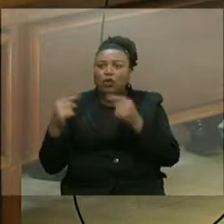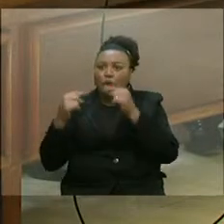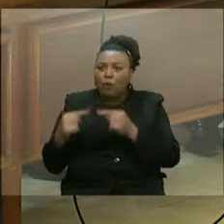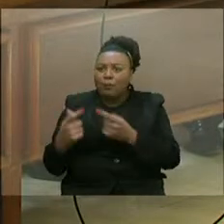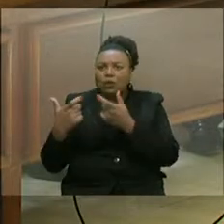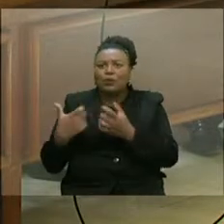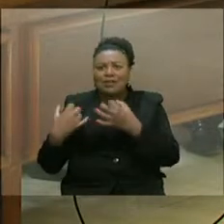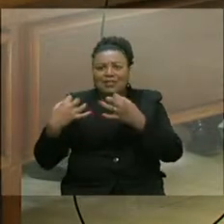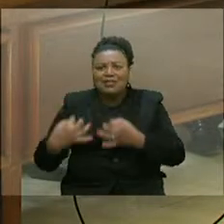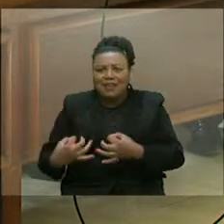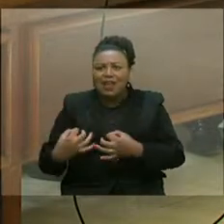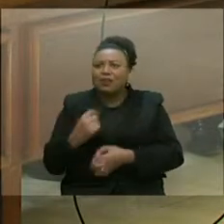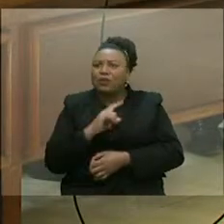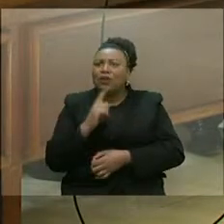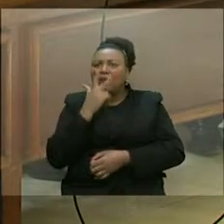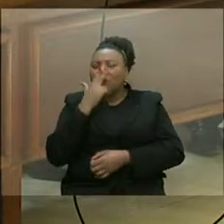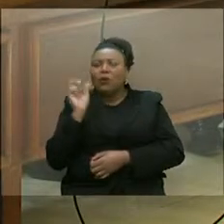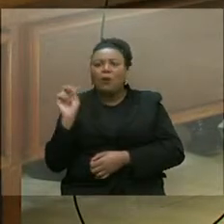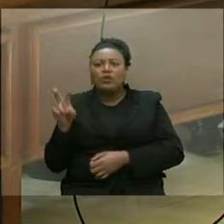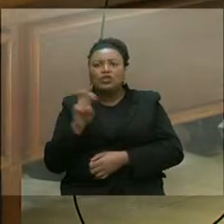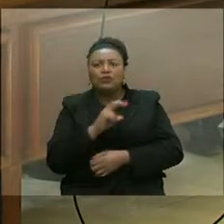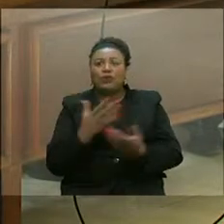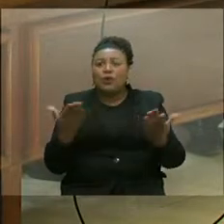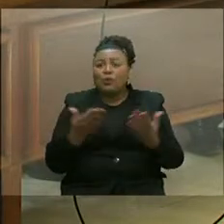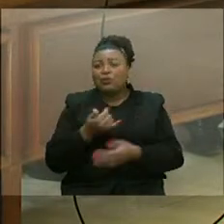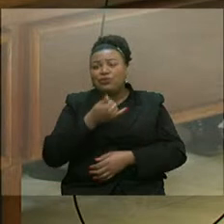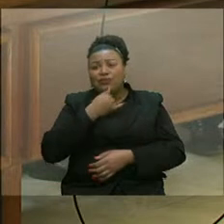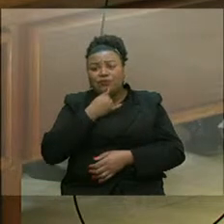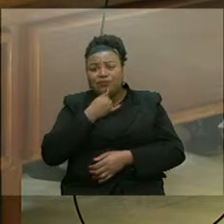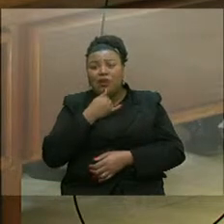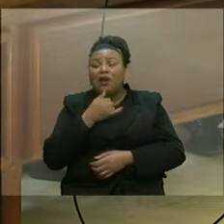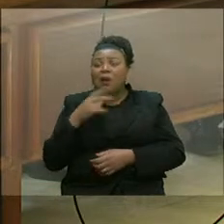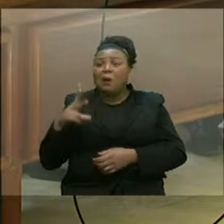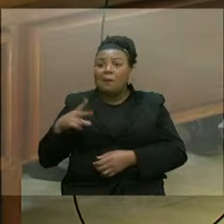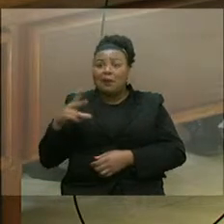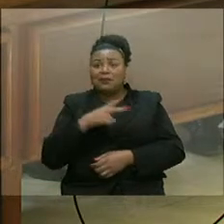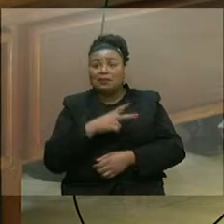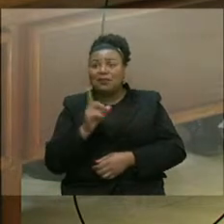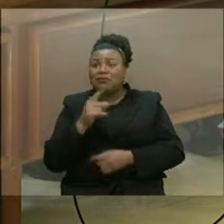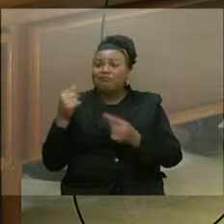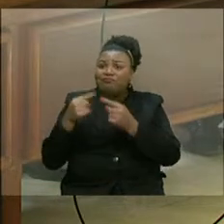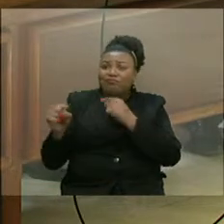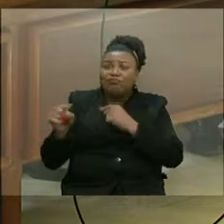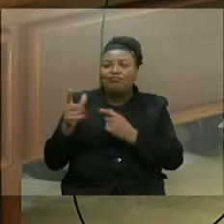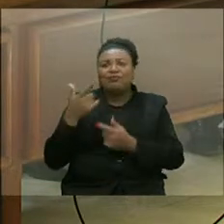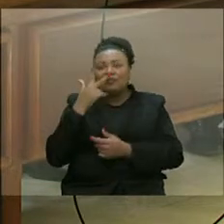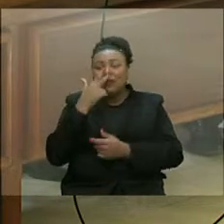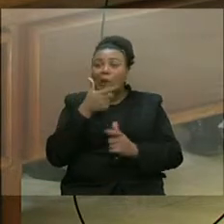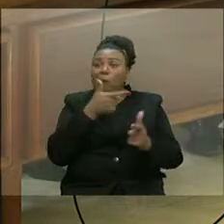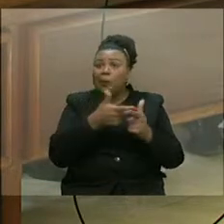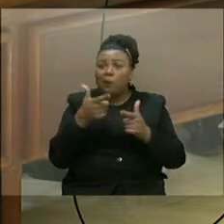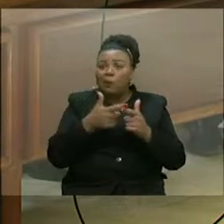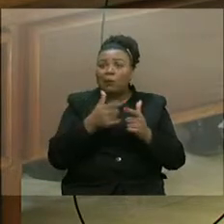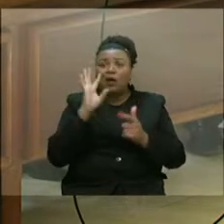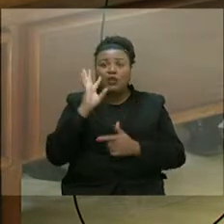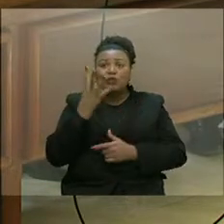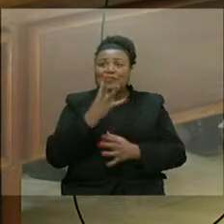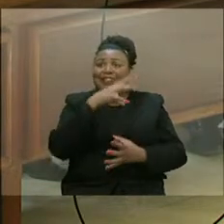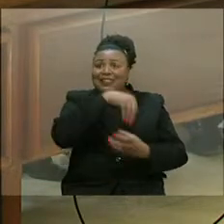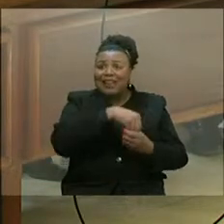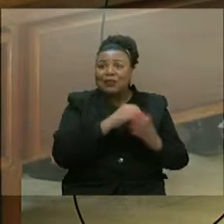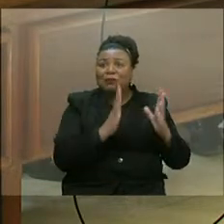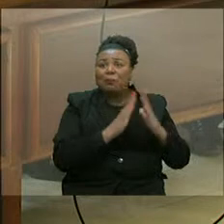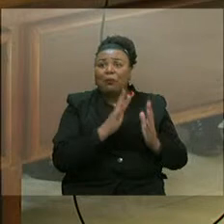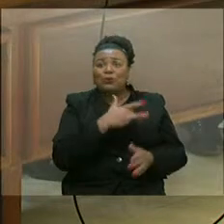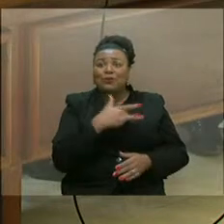correto, e não como a gente vê atualmente. Infelizmente, o paciente não adequado, que deveria ter seu problema resolvido